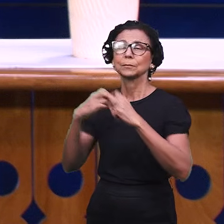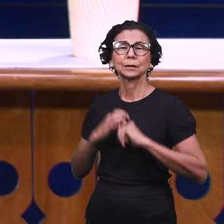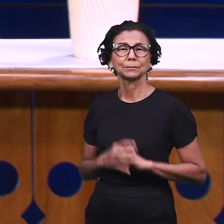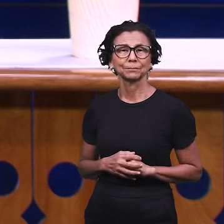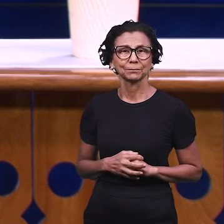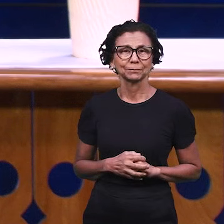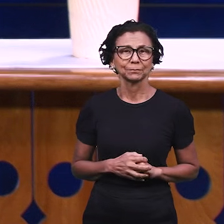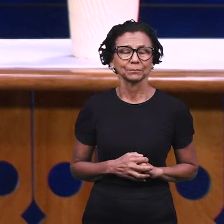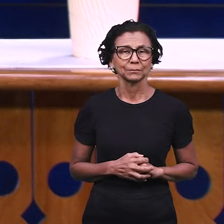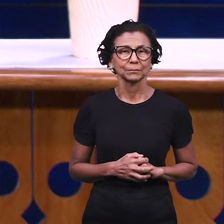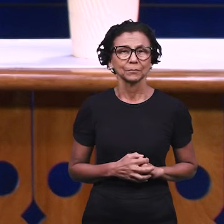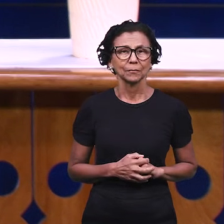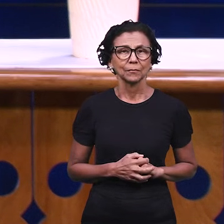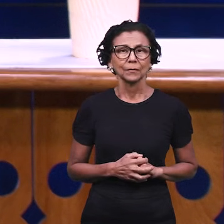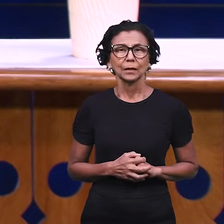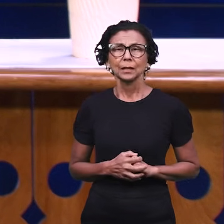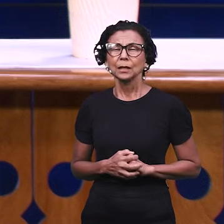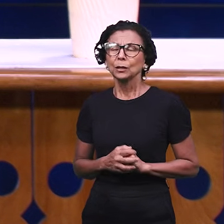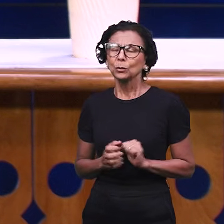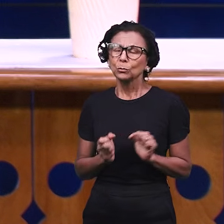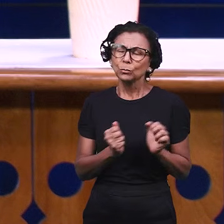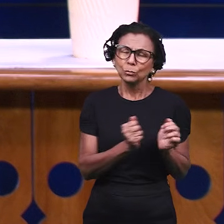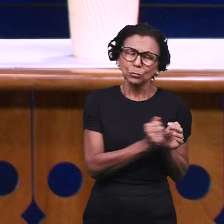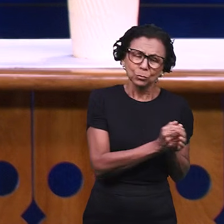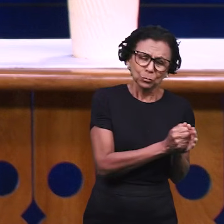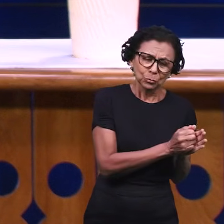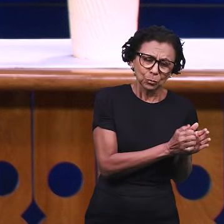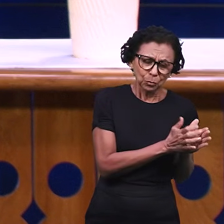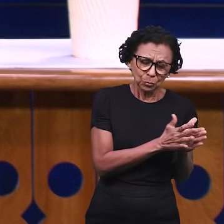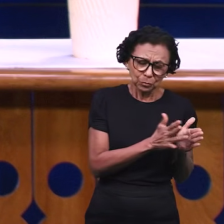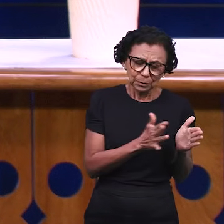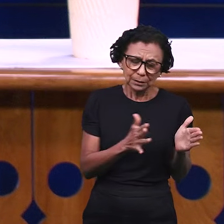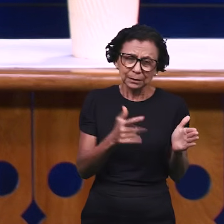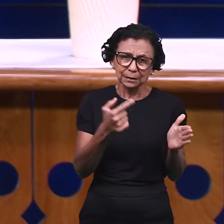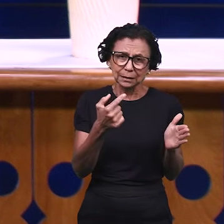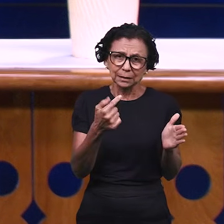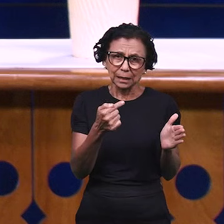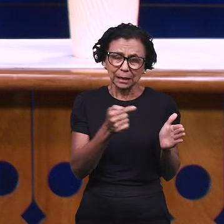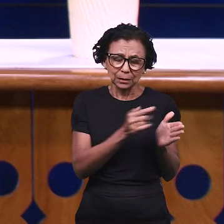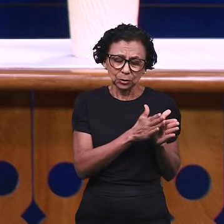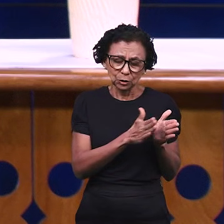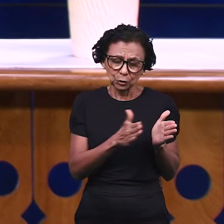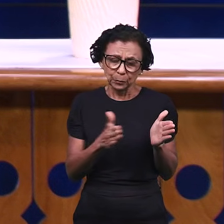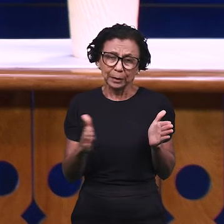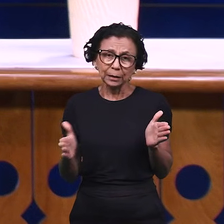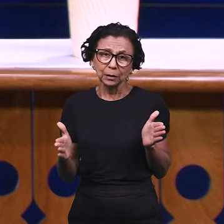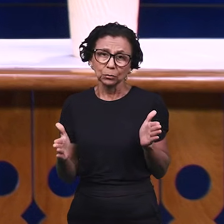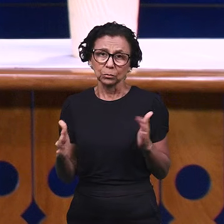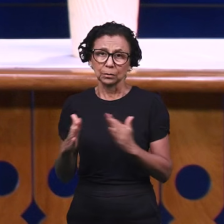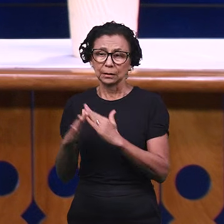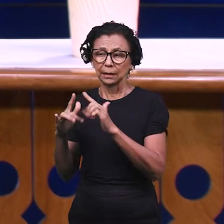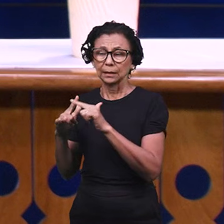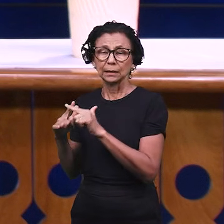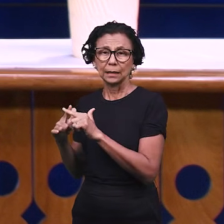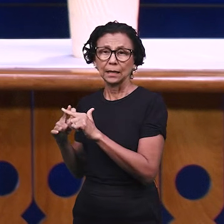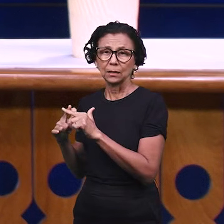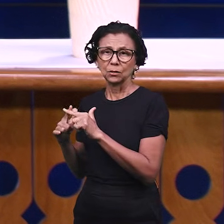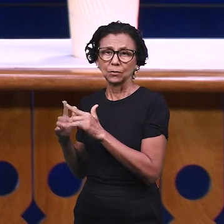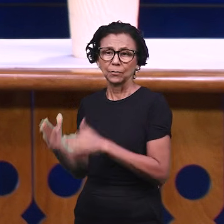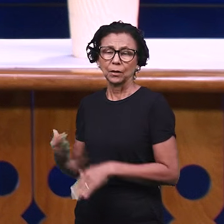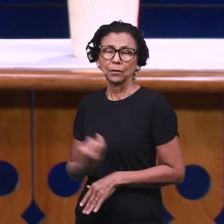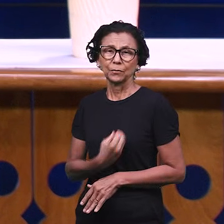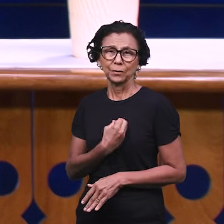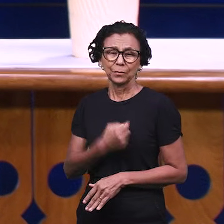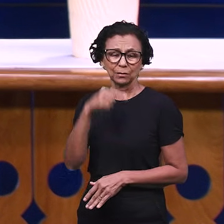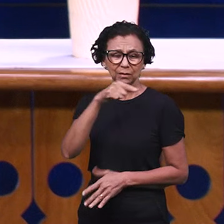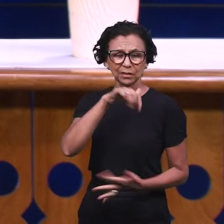hora, a partir de tudo aquilo que ela viveu durante esses 7 períodos da igreja, a igreja que viveu as provas,